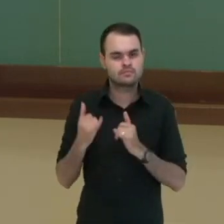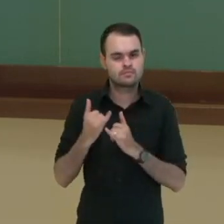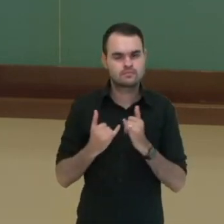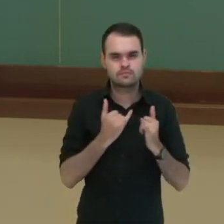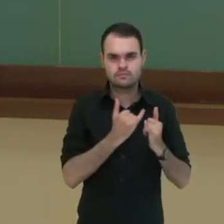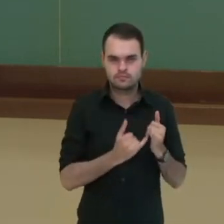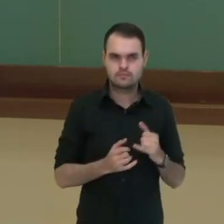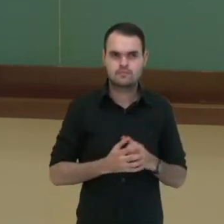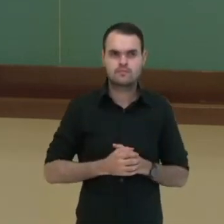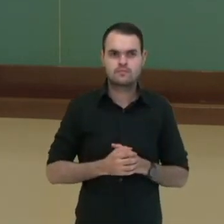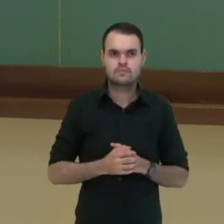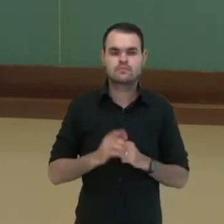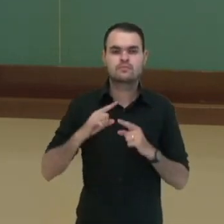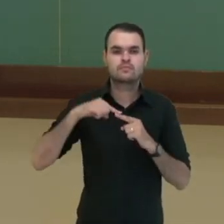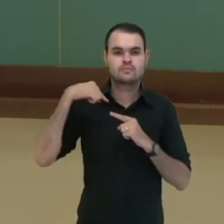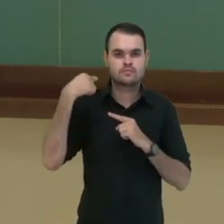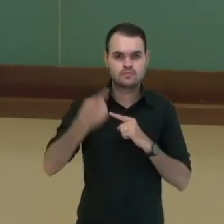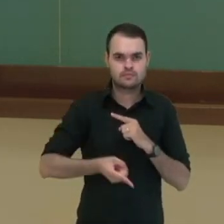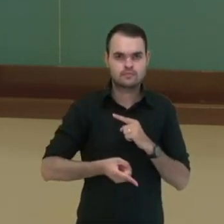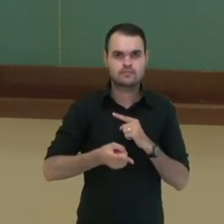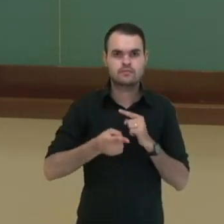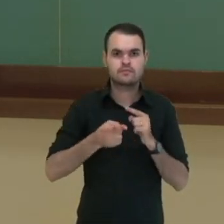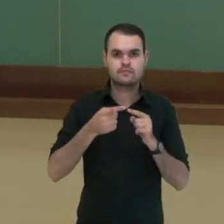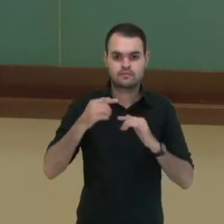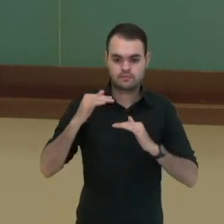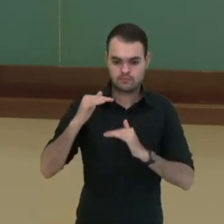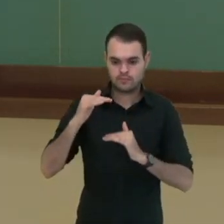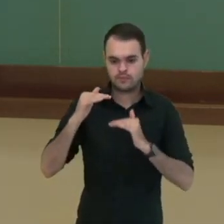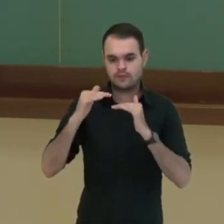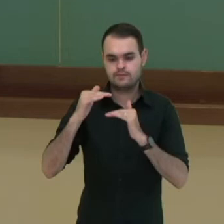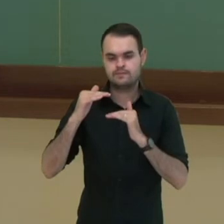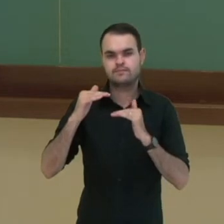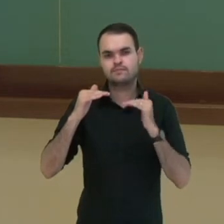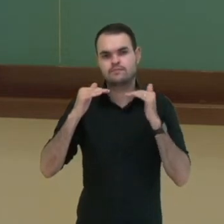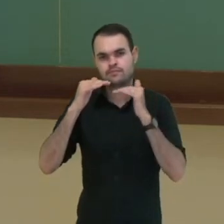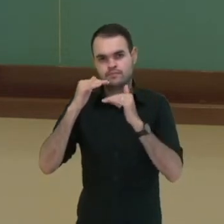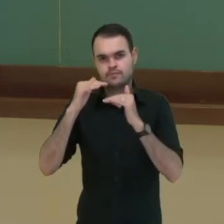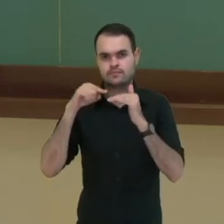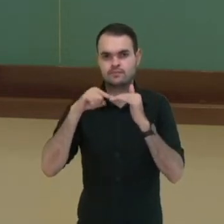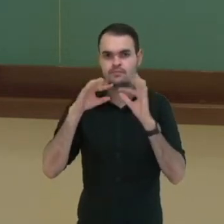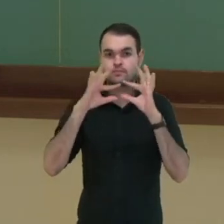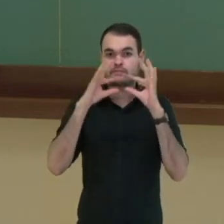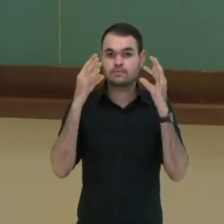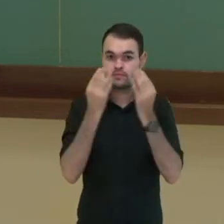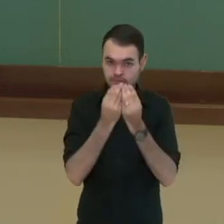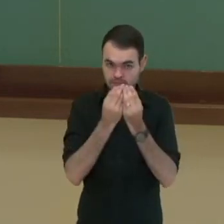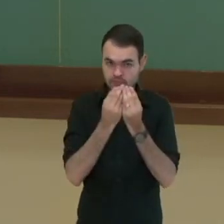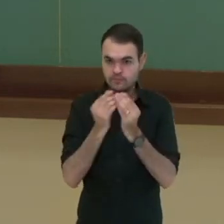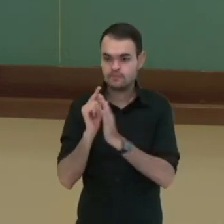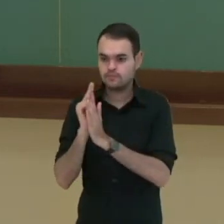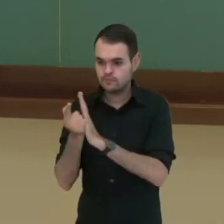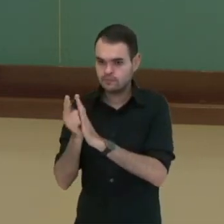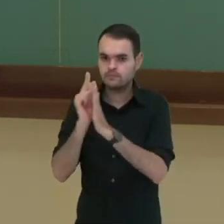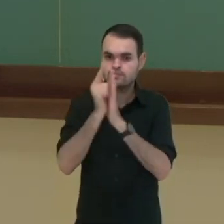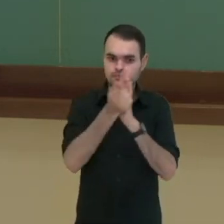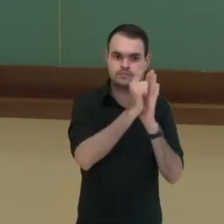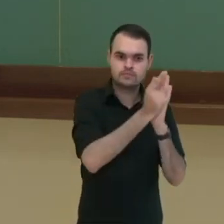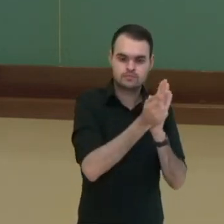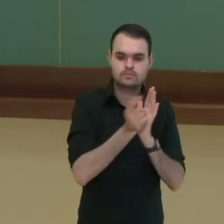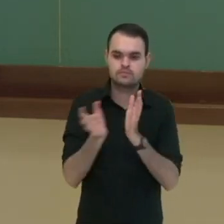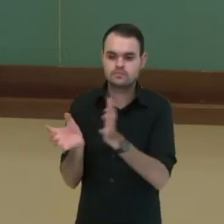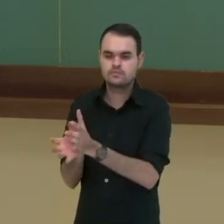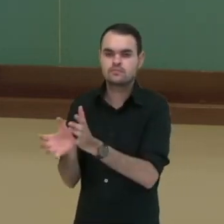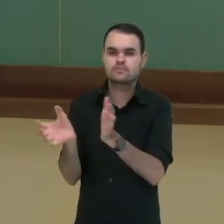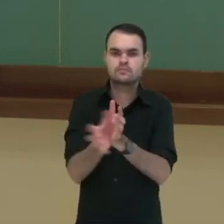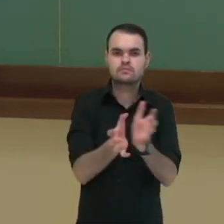semelhantes. Depois do gênero, tem a família, onde se agrupam os gêneros, né? Com características